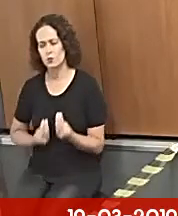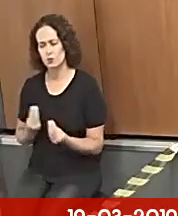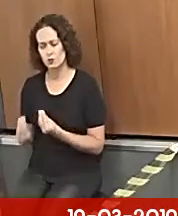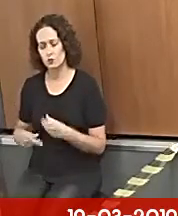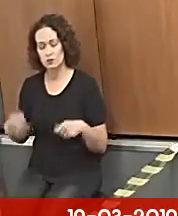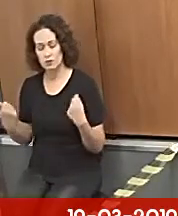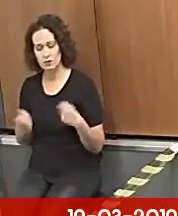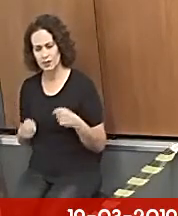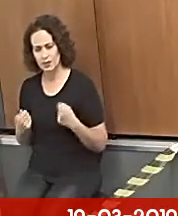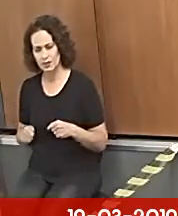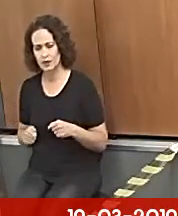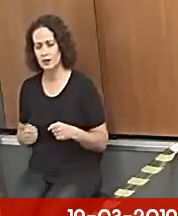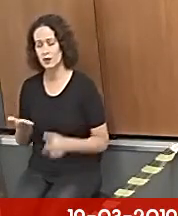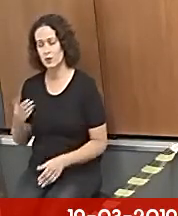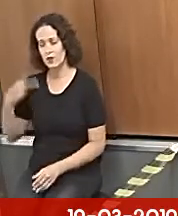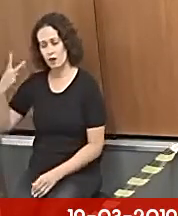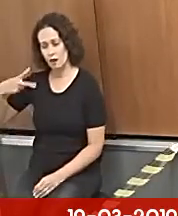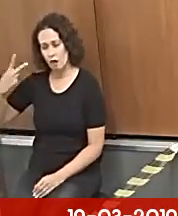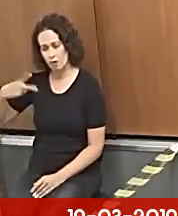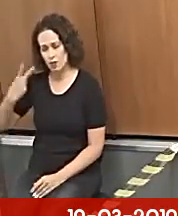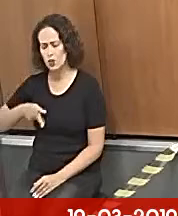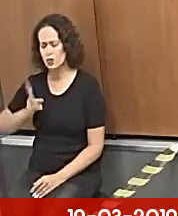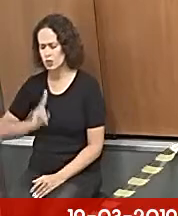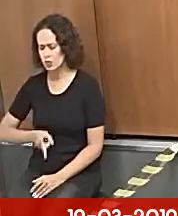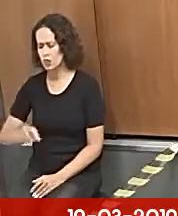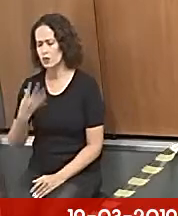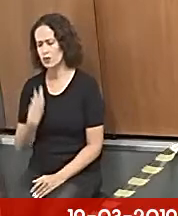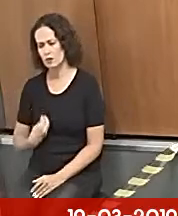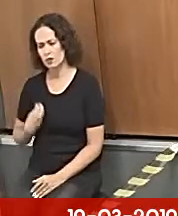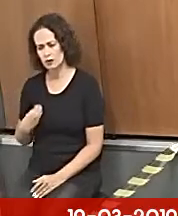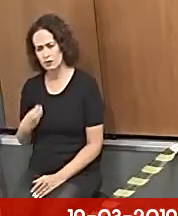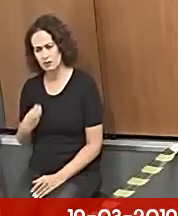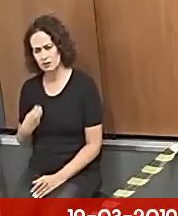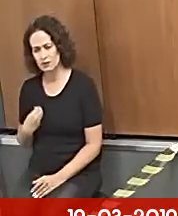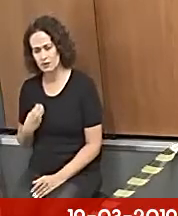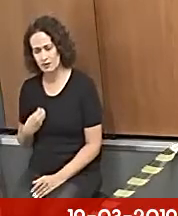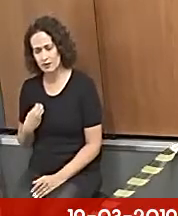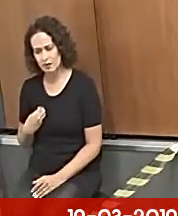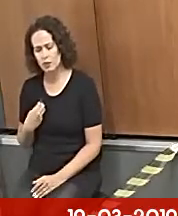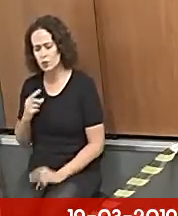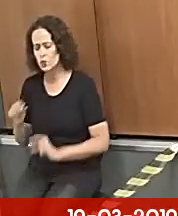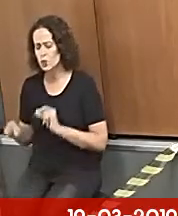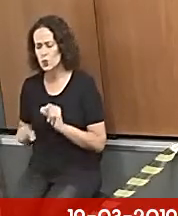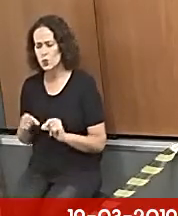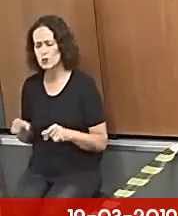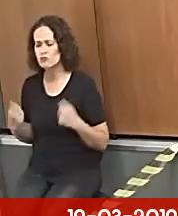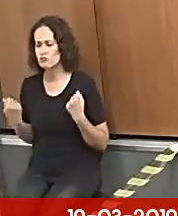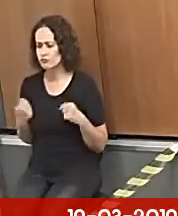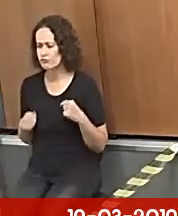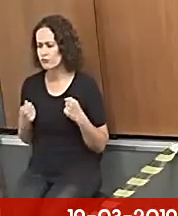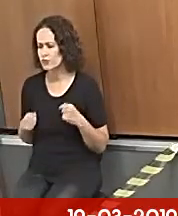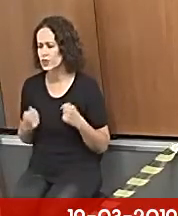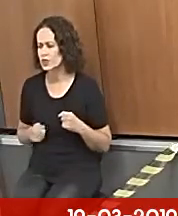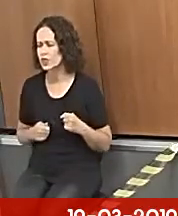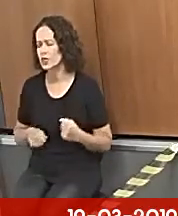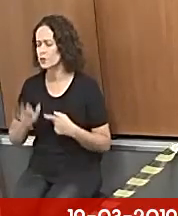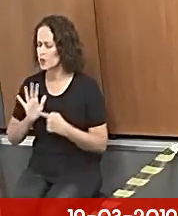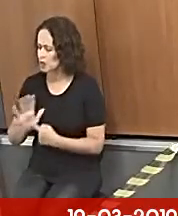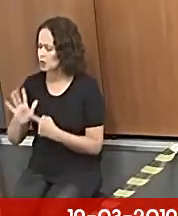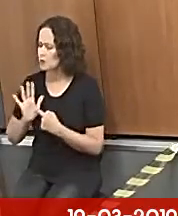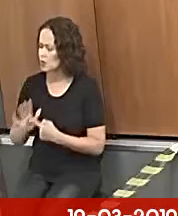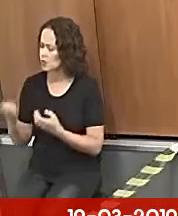sempre participava das de participar das demandas quando a gente leva a bater e ele quando ele era